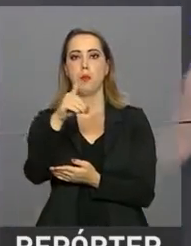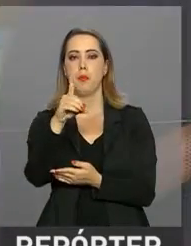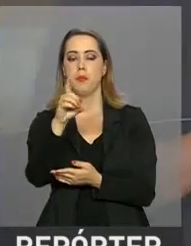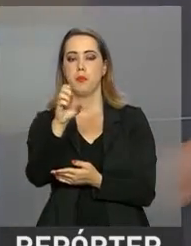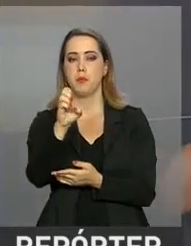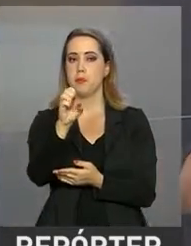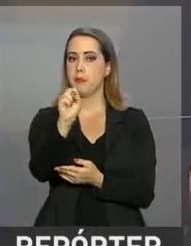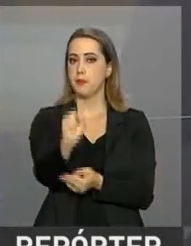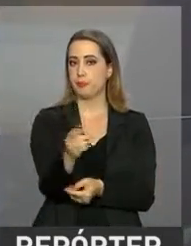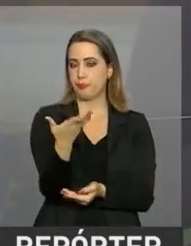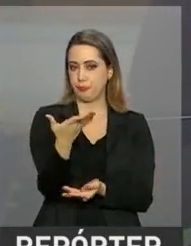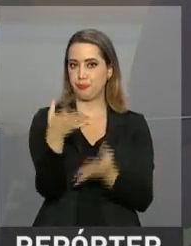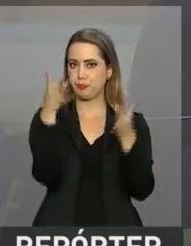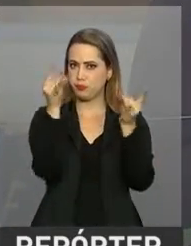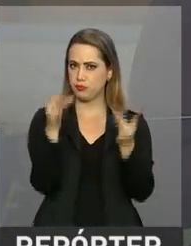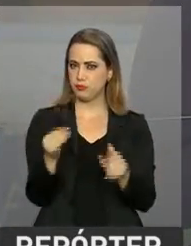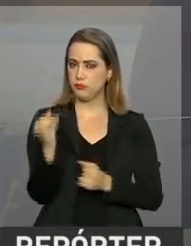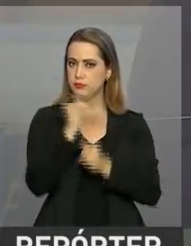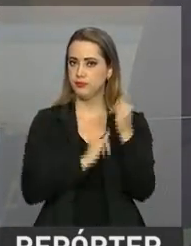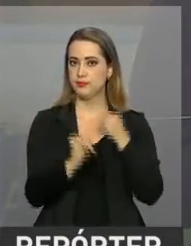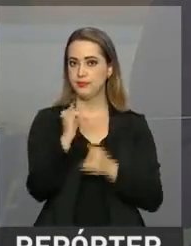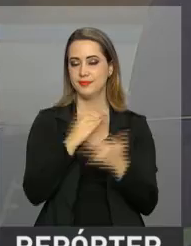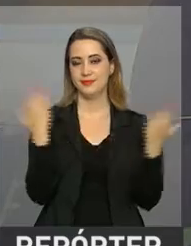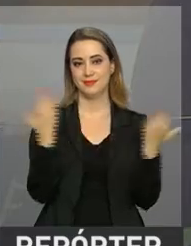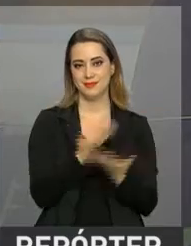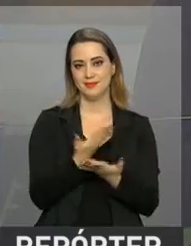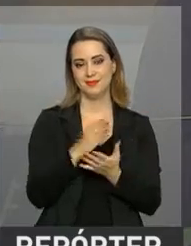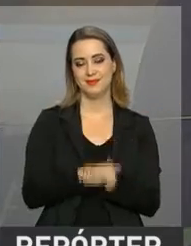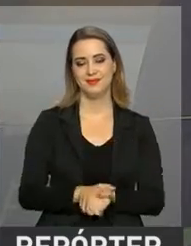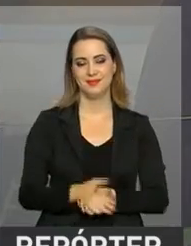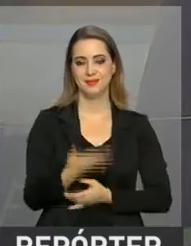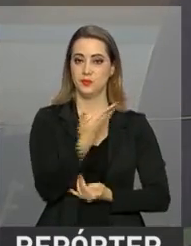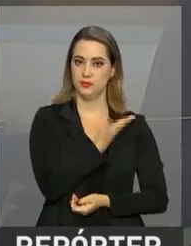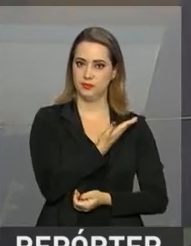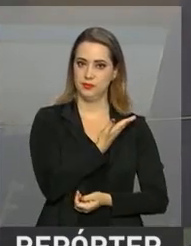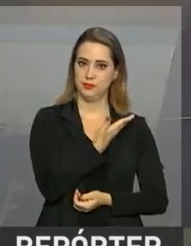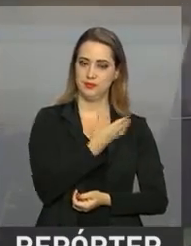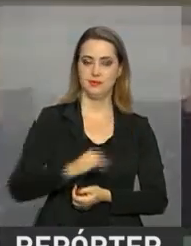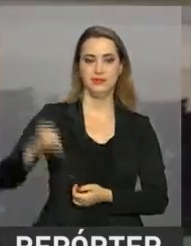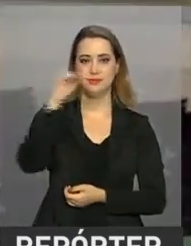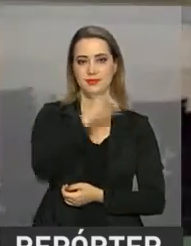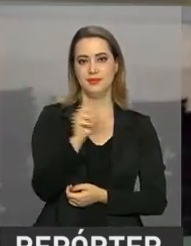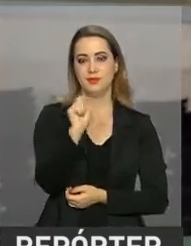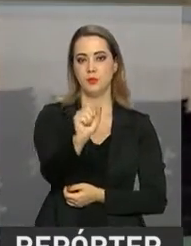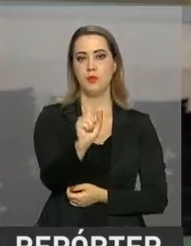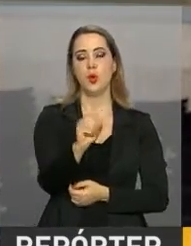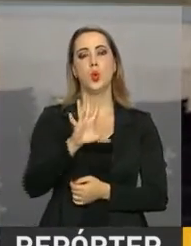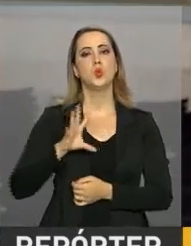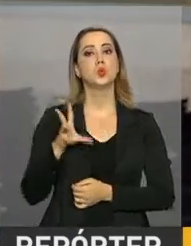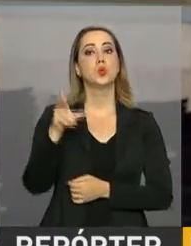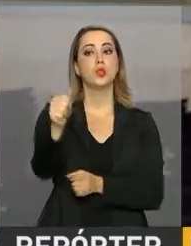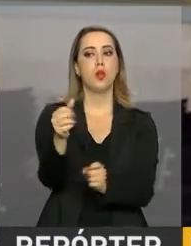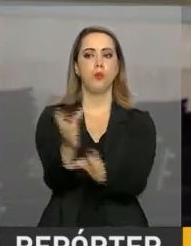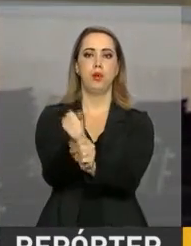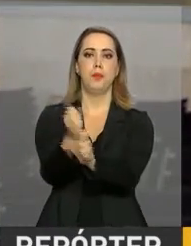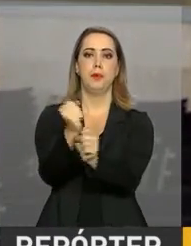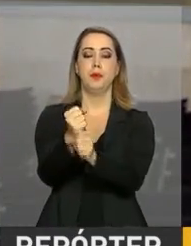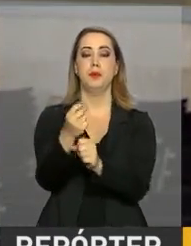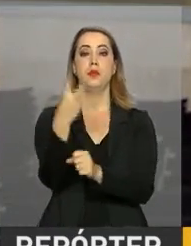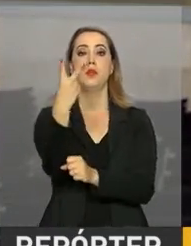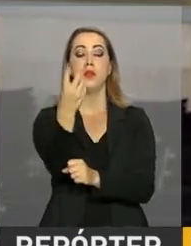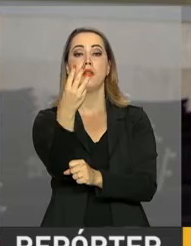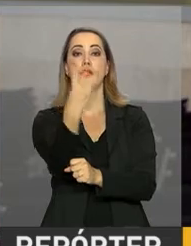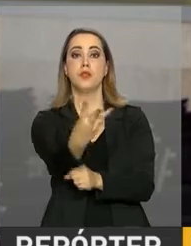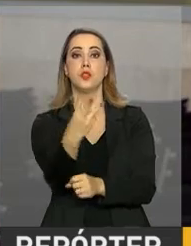para a gente as informações sobre esse assunto. Olá, Luana. Olá, José Luiz. No total, o BNDES vai destinar 23